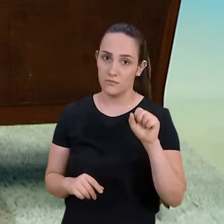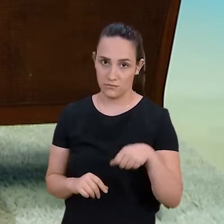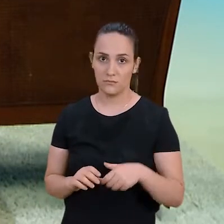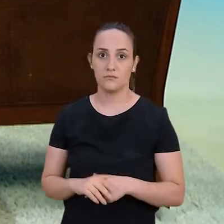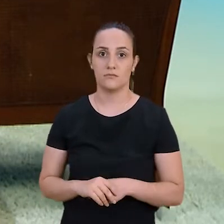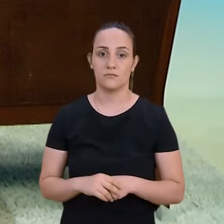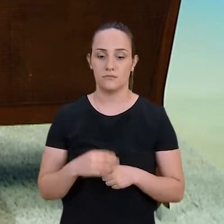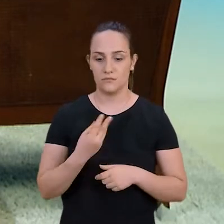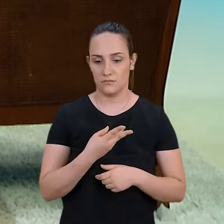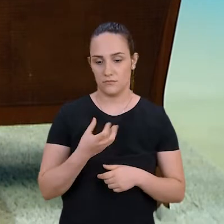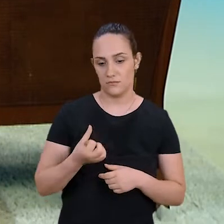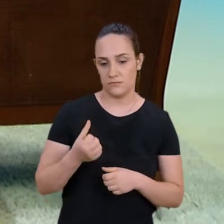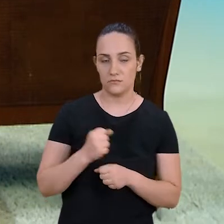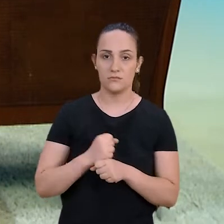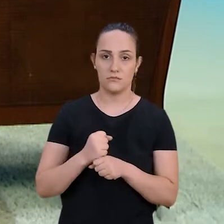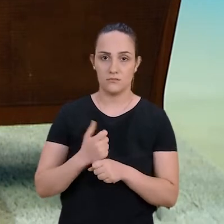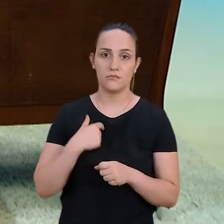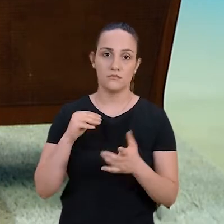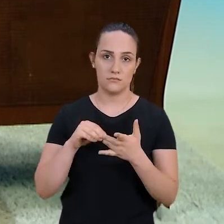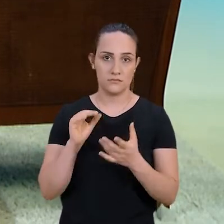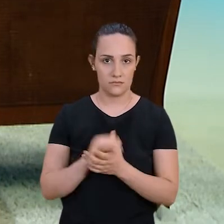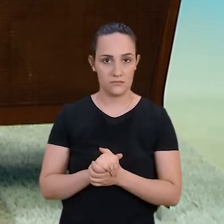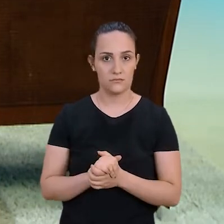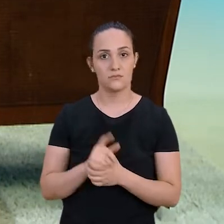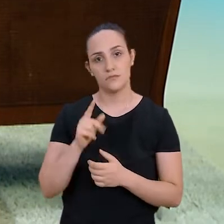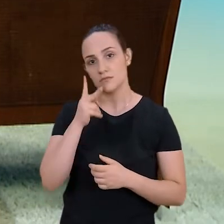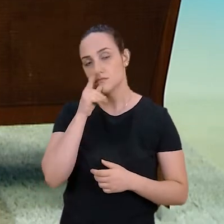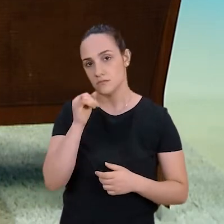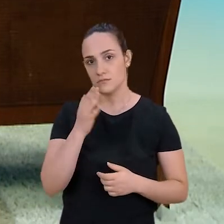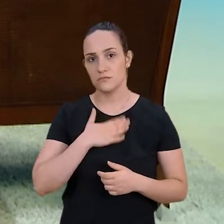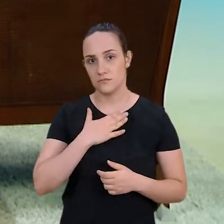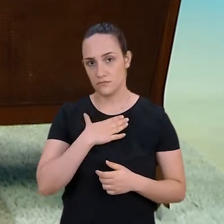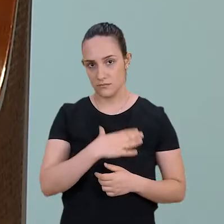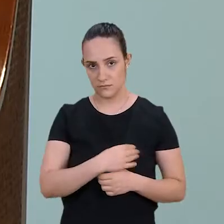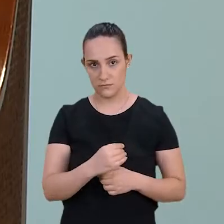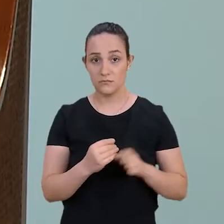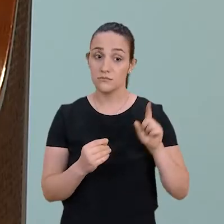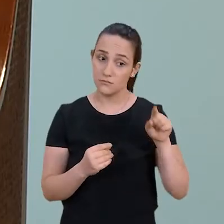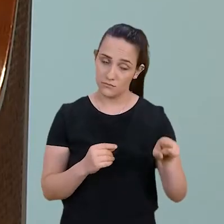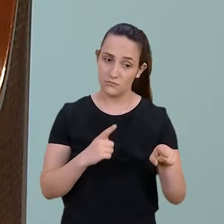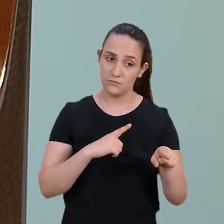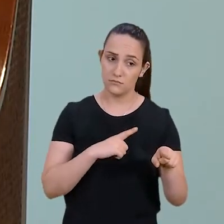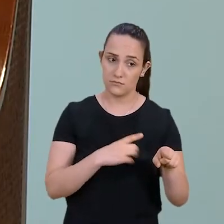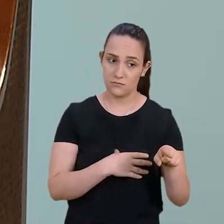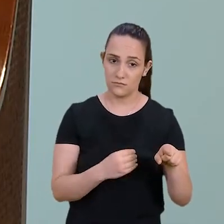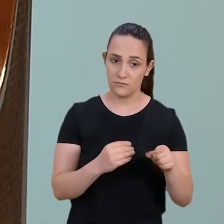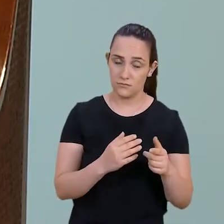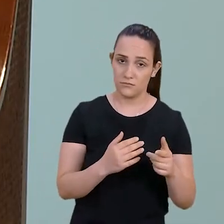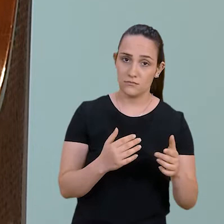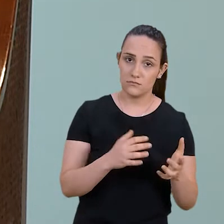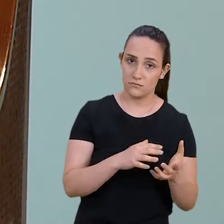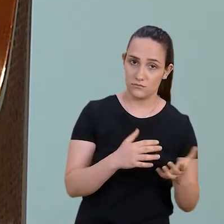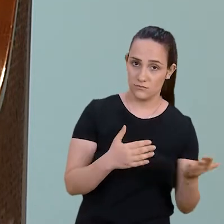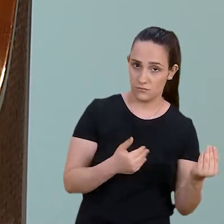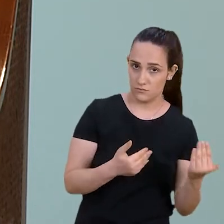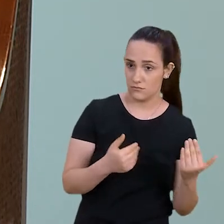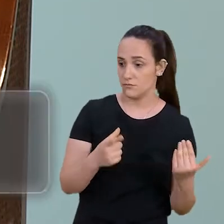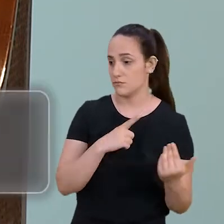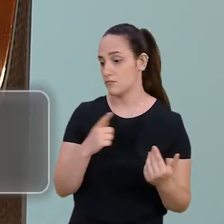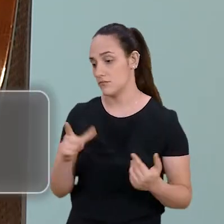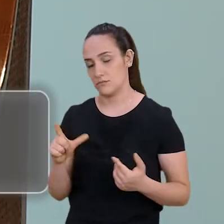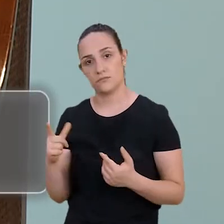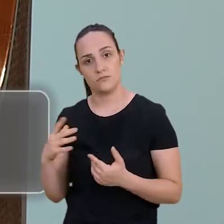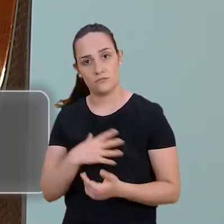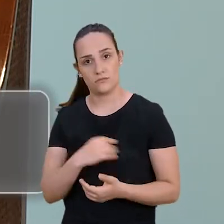há 36 anos eu sou casada, né, com o pai dos meus filhos. O meu filho que tem a doença rara é o mais novo, eu tenho um mais velho, que já mora em São Paulo há